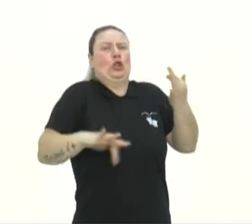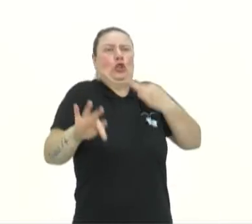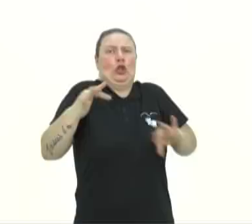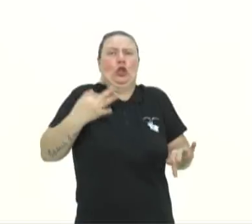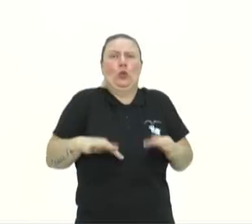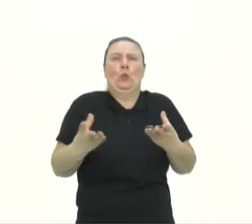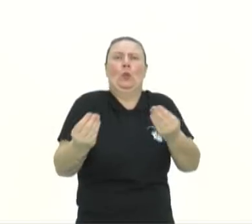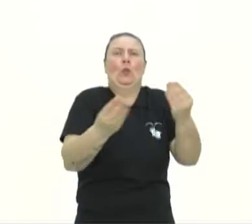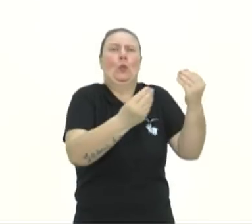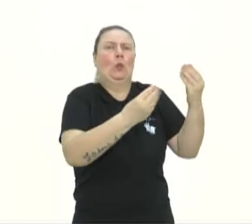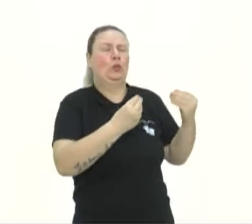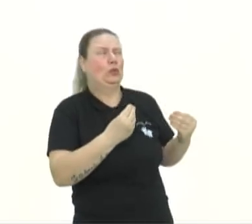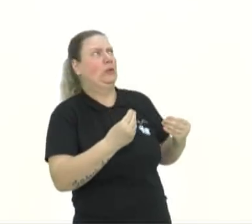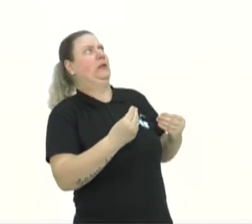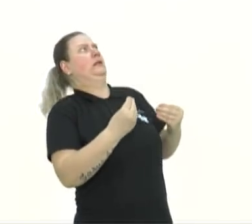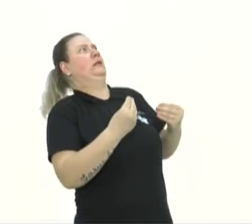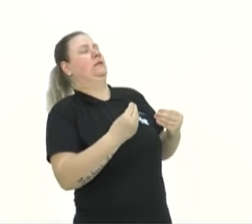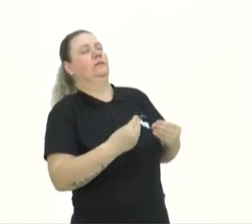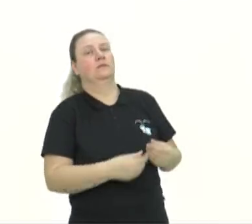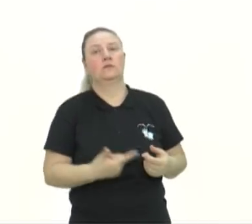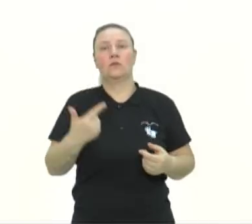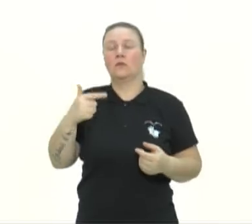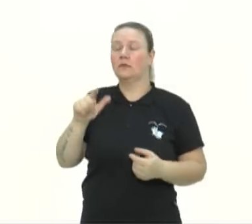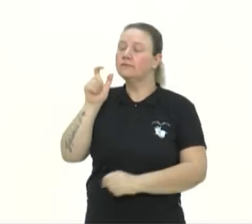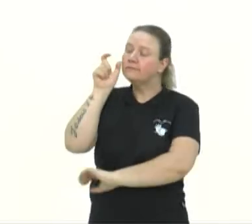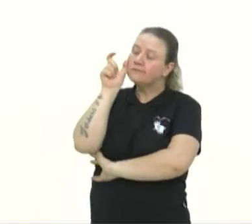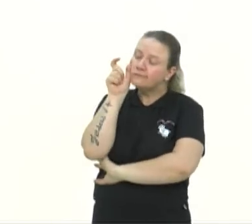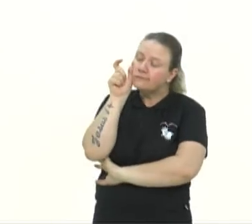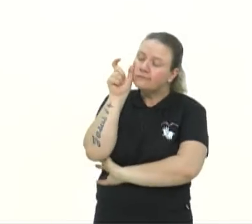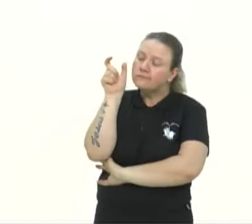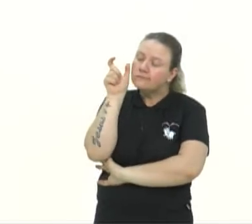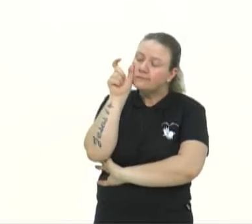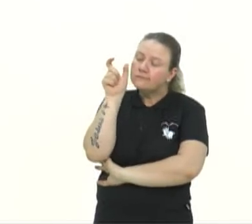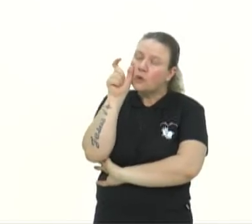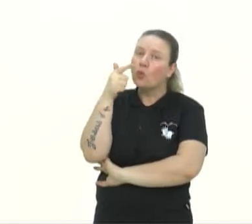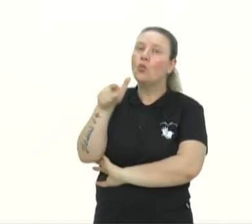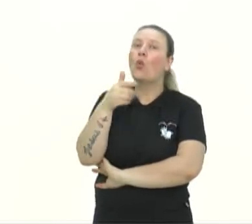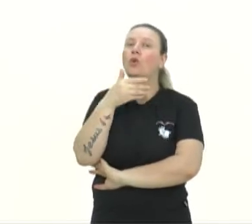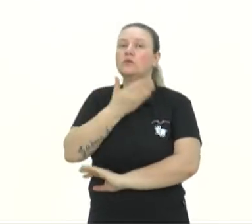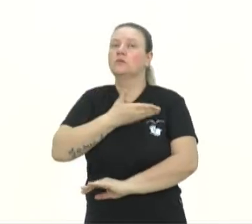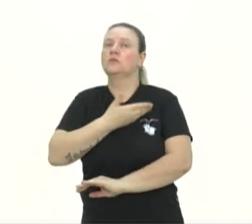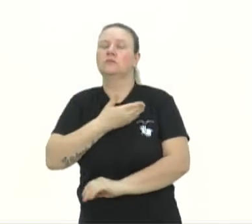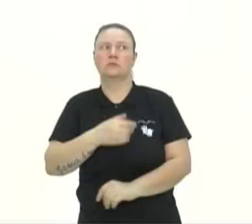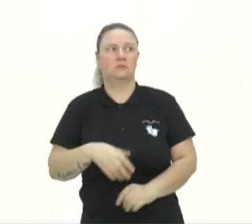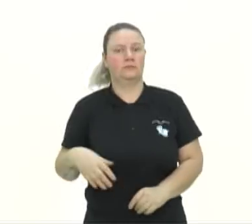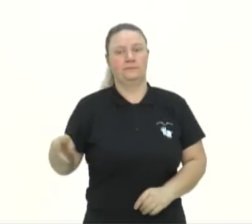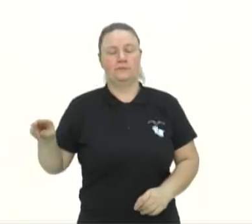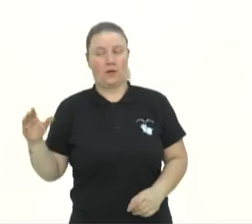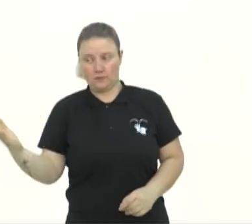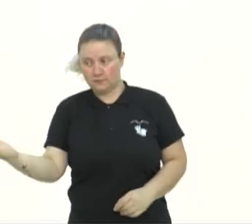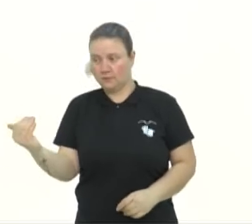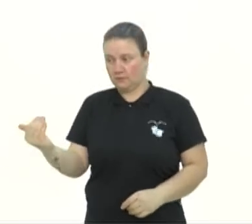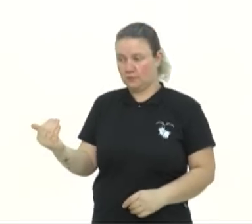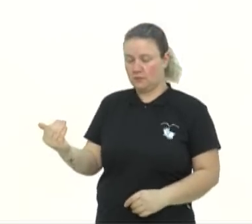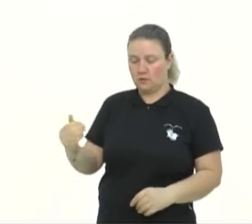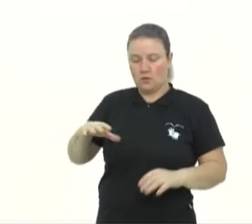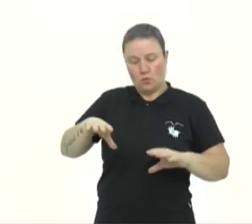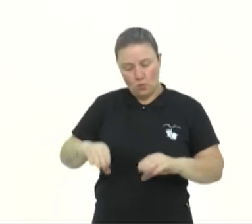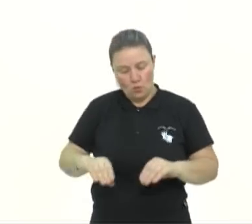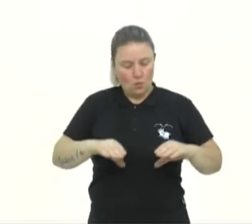demais!" E outro só olhando. Quando chegou a vez dele, o médico foi